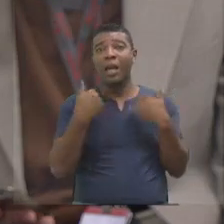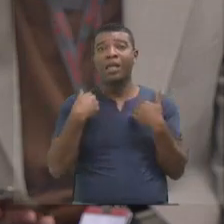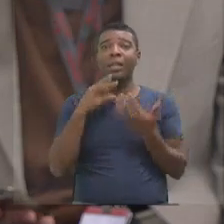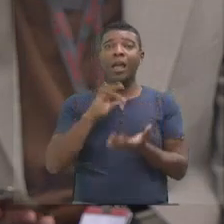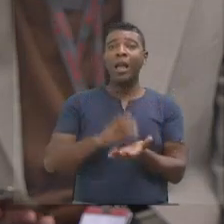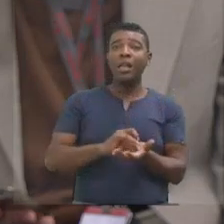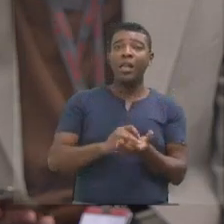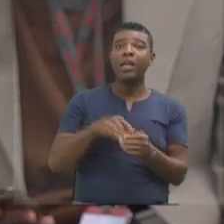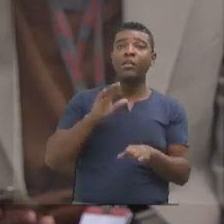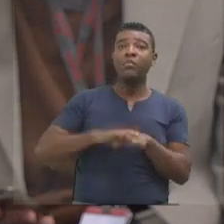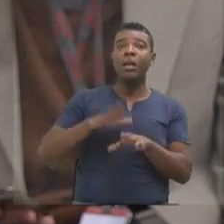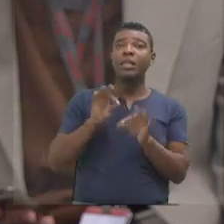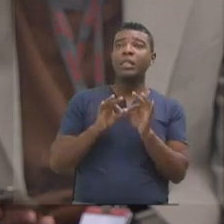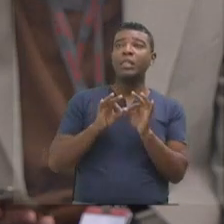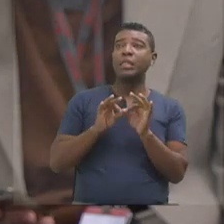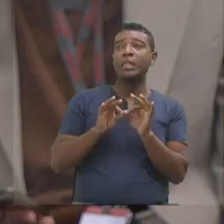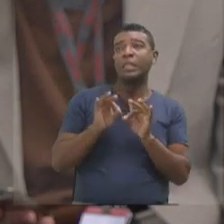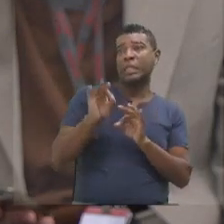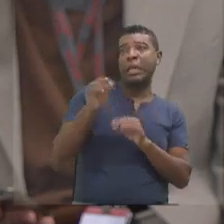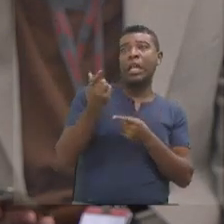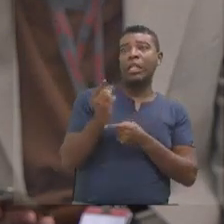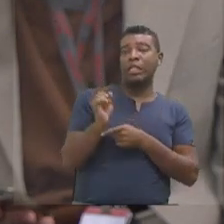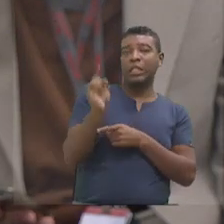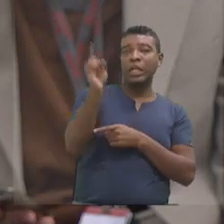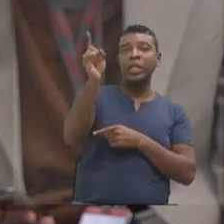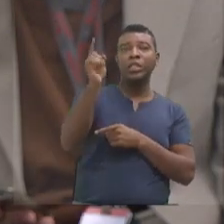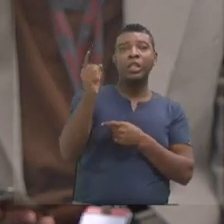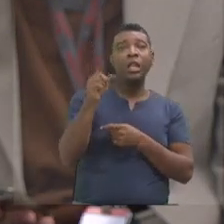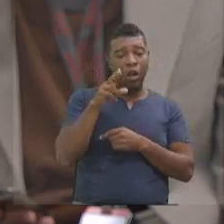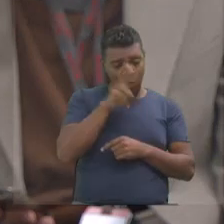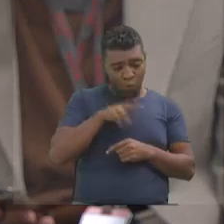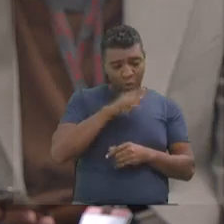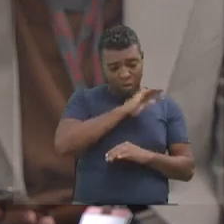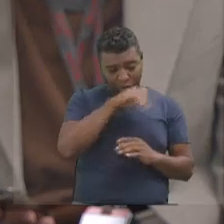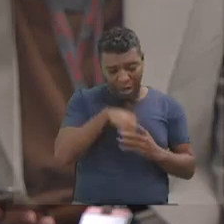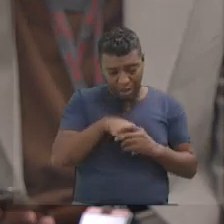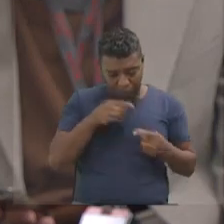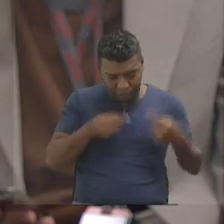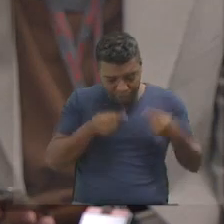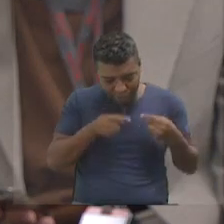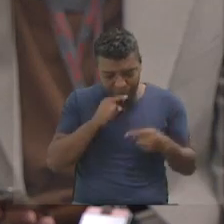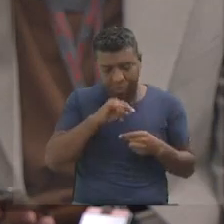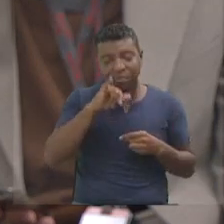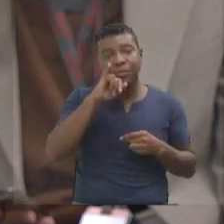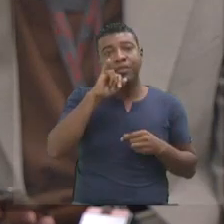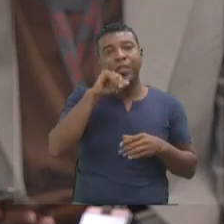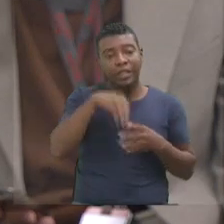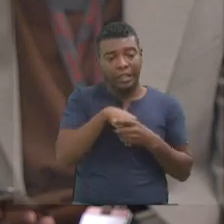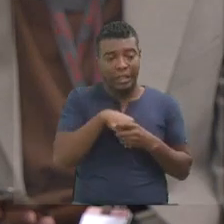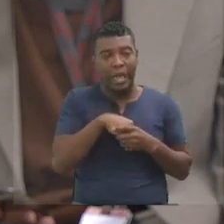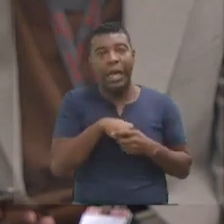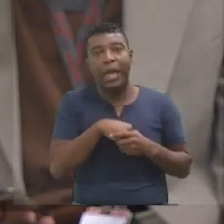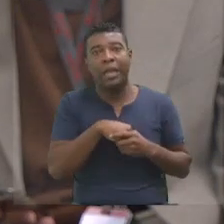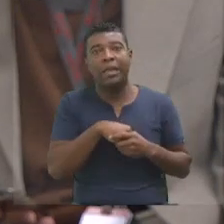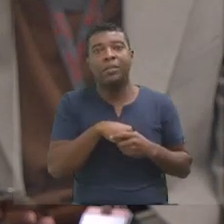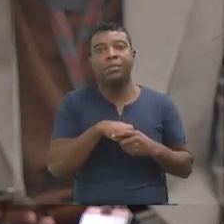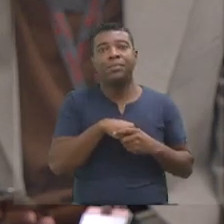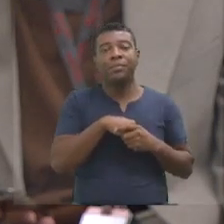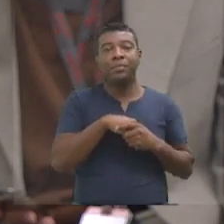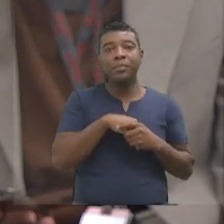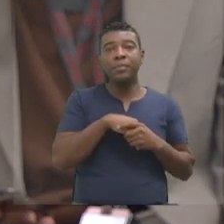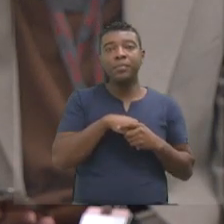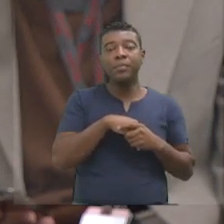distantes né e a gente utiliza ela assim nas discussões internas então é fazendo